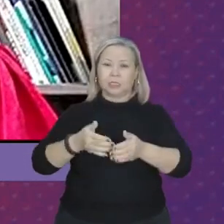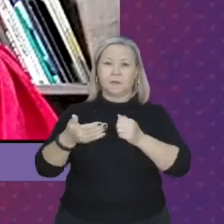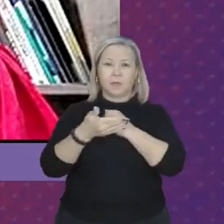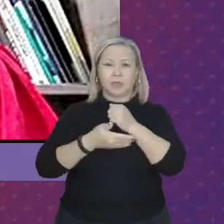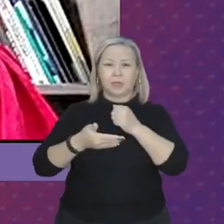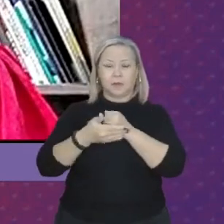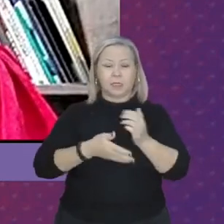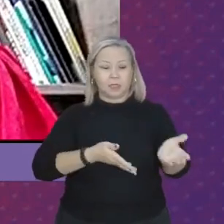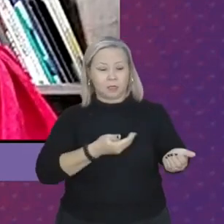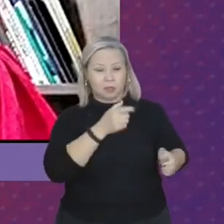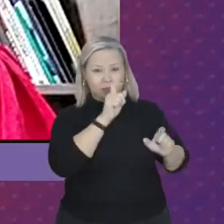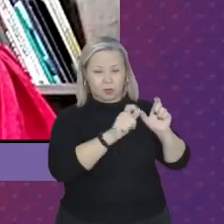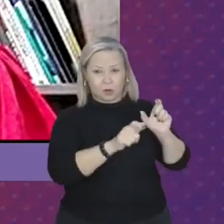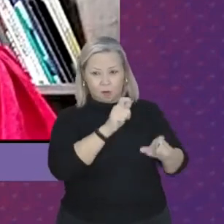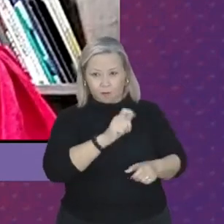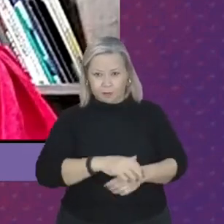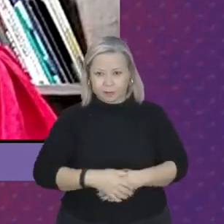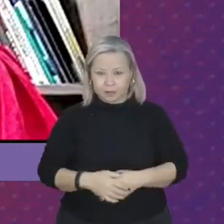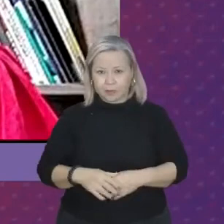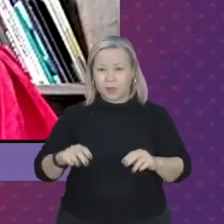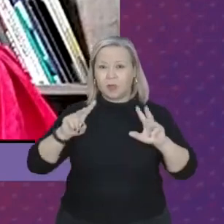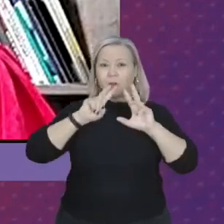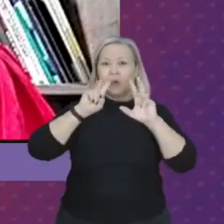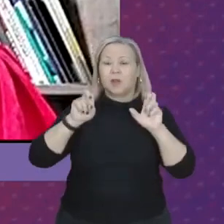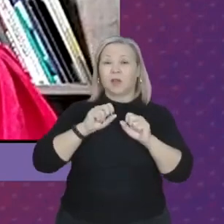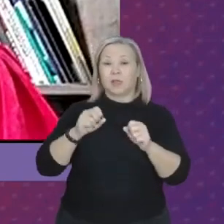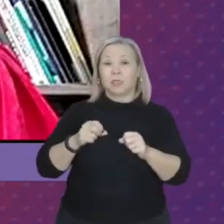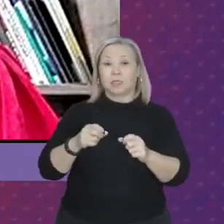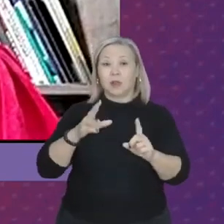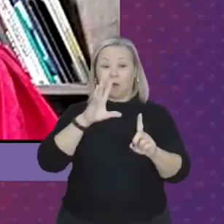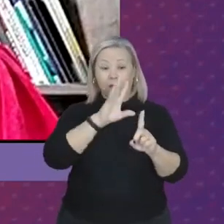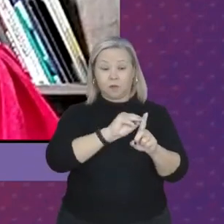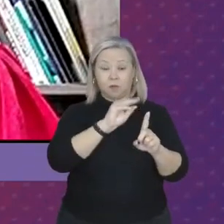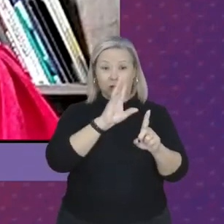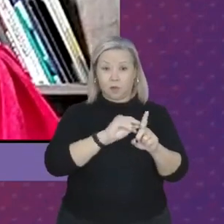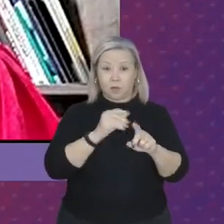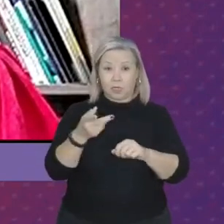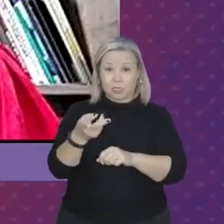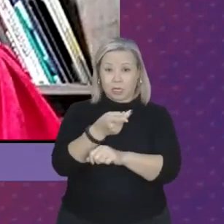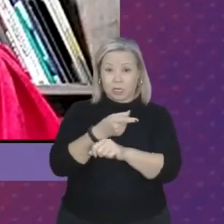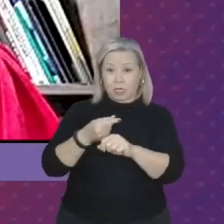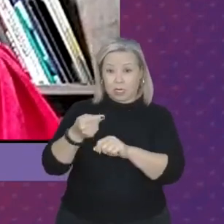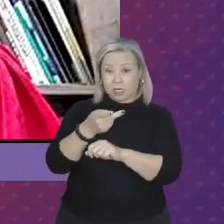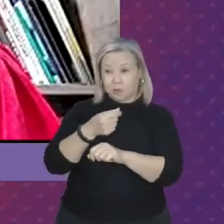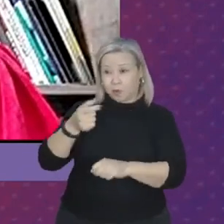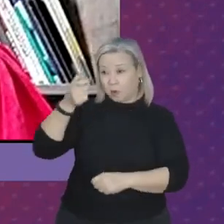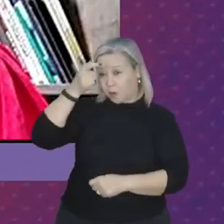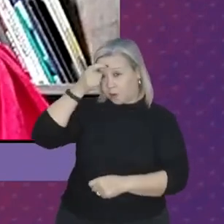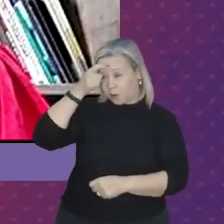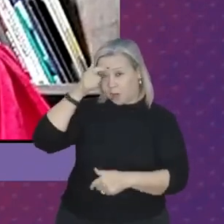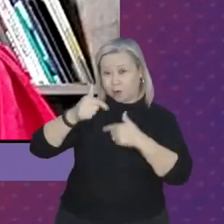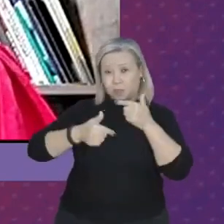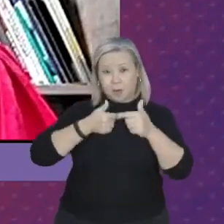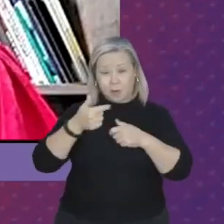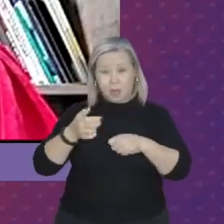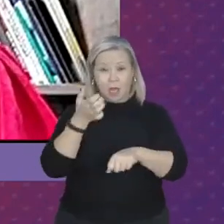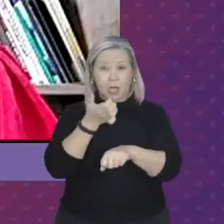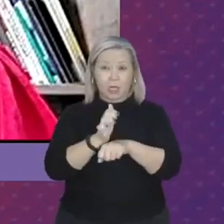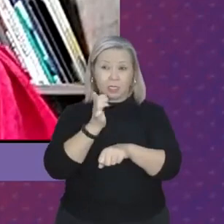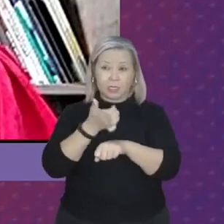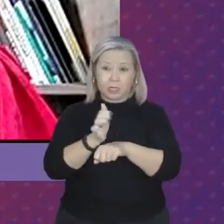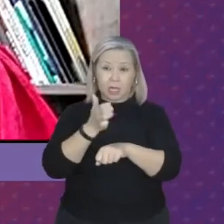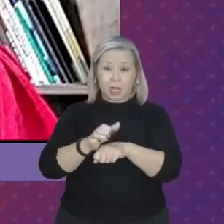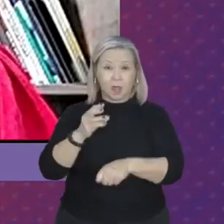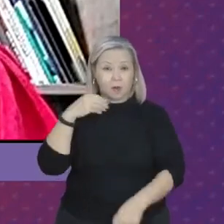as jovens. Você falou da questão da assédio moral, nossos primeiros empregos, estágios. Eu, por